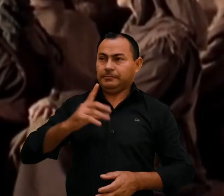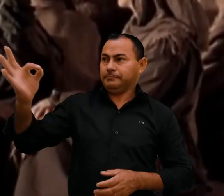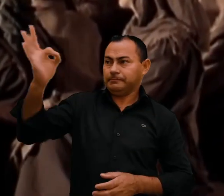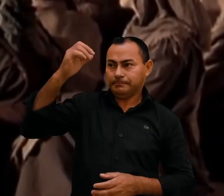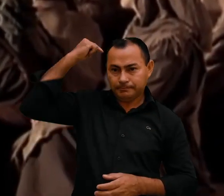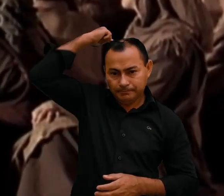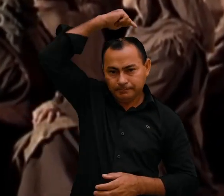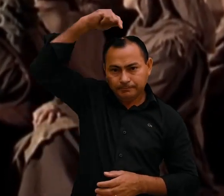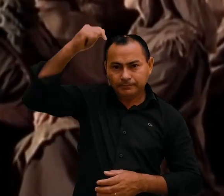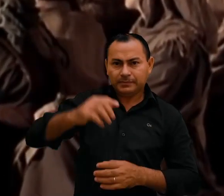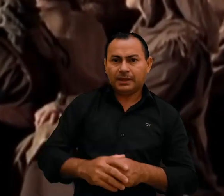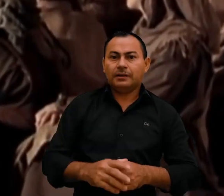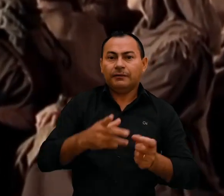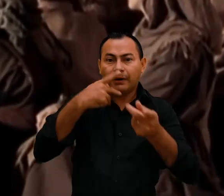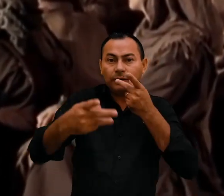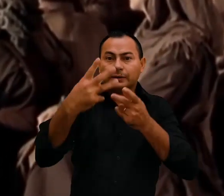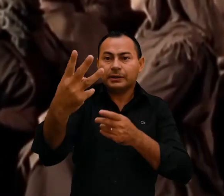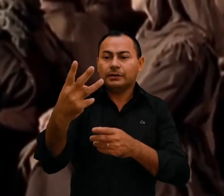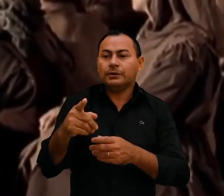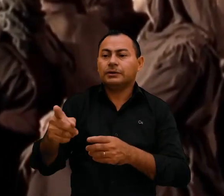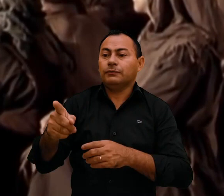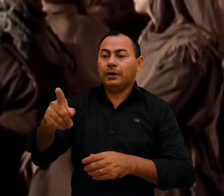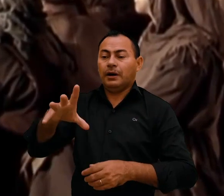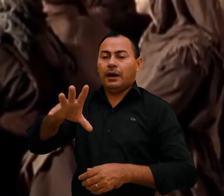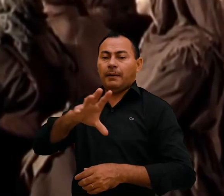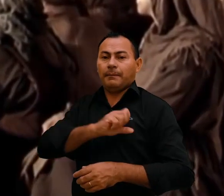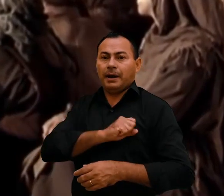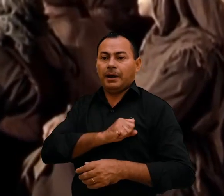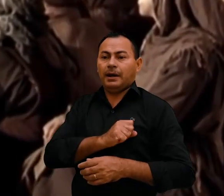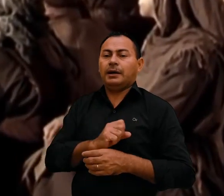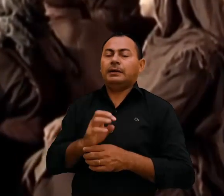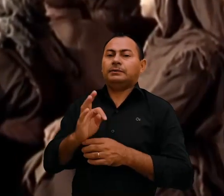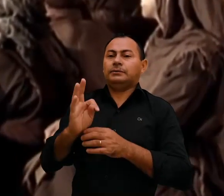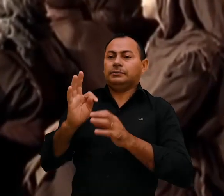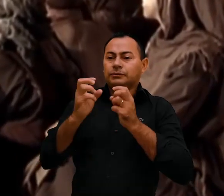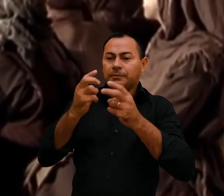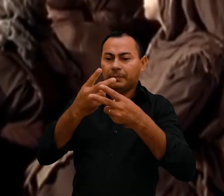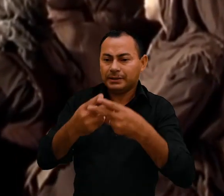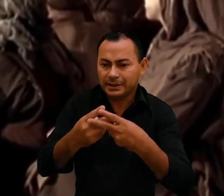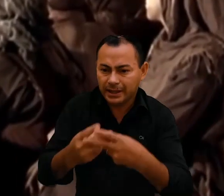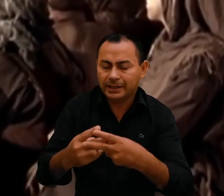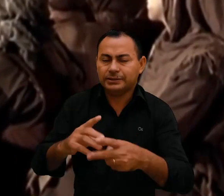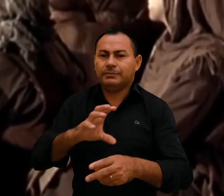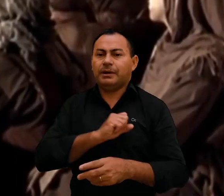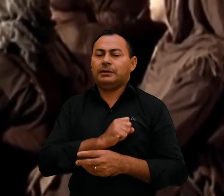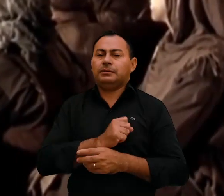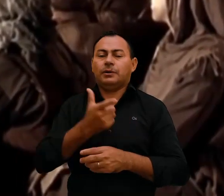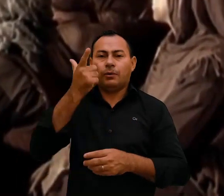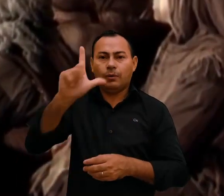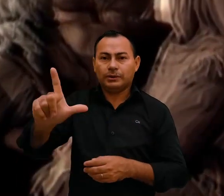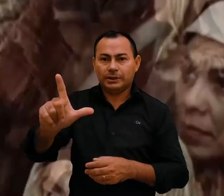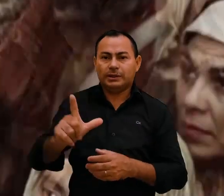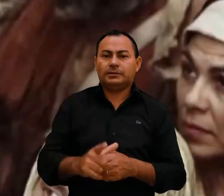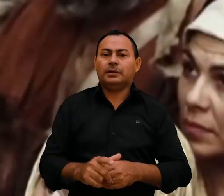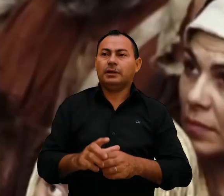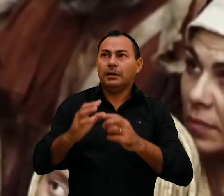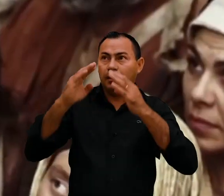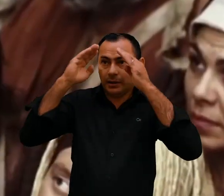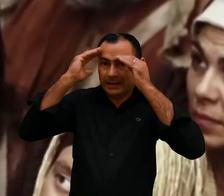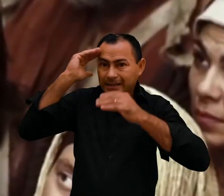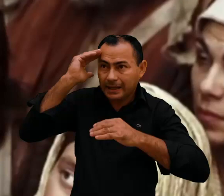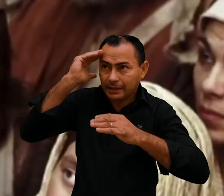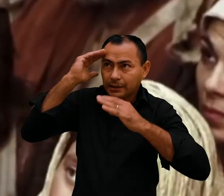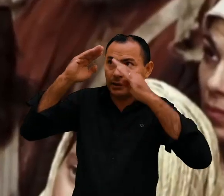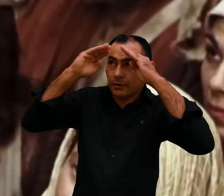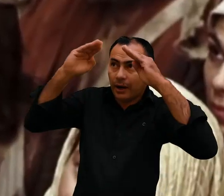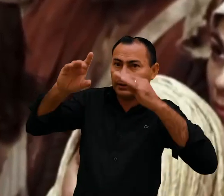mencionou três nessa passagem lembra se você for amarrar e o paciente mano então você conseguirá que o